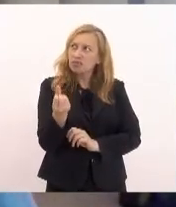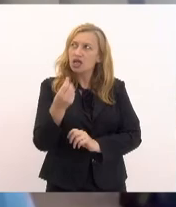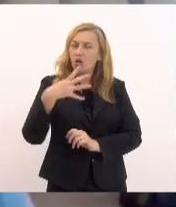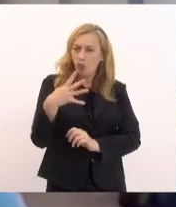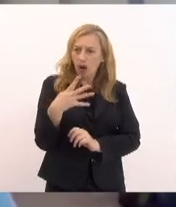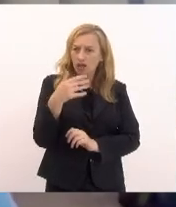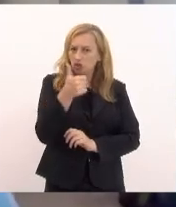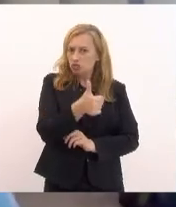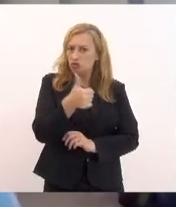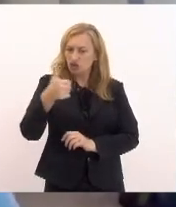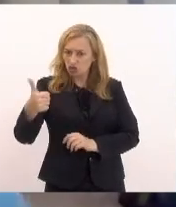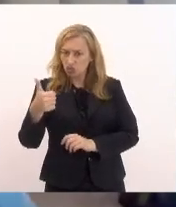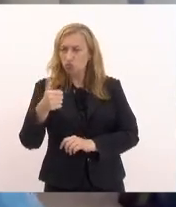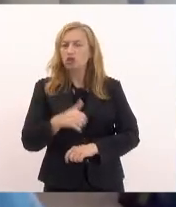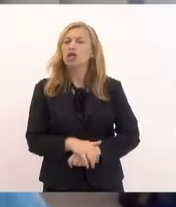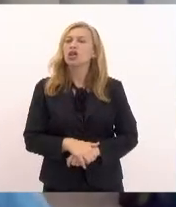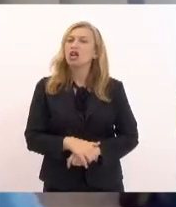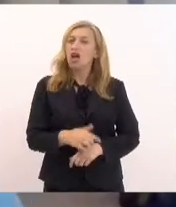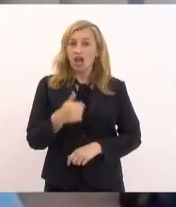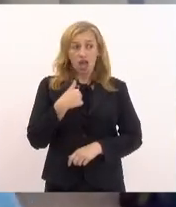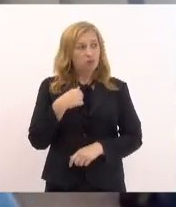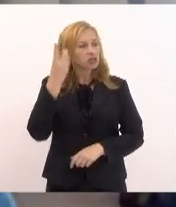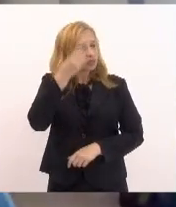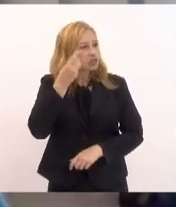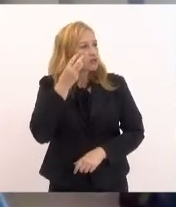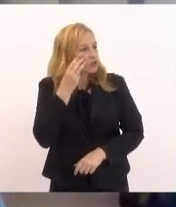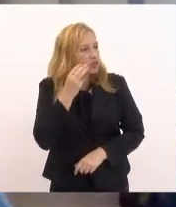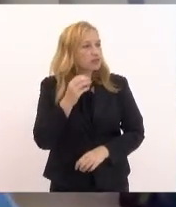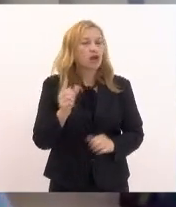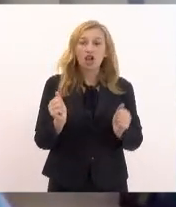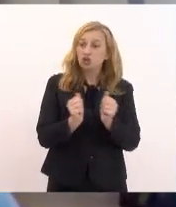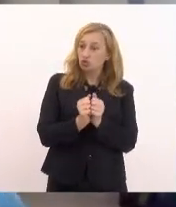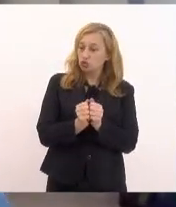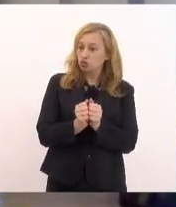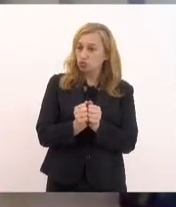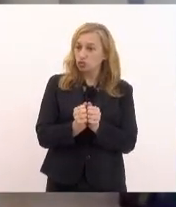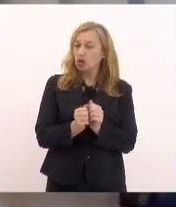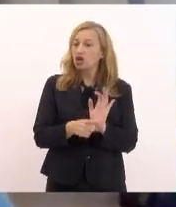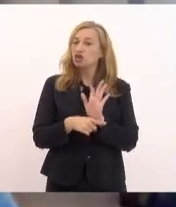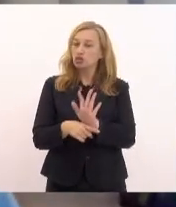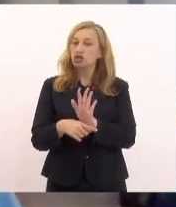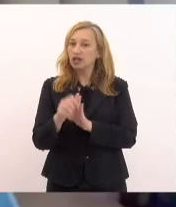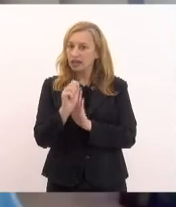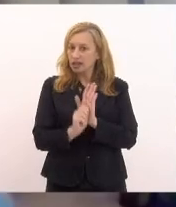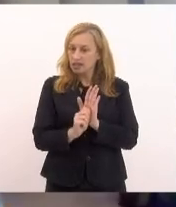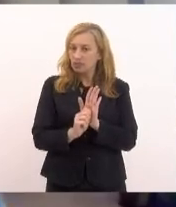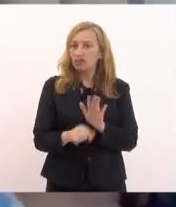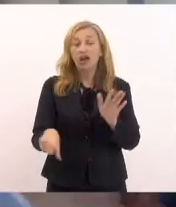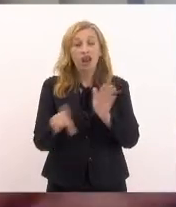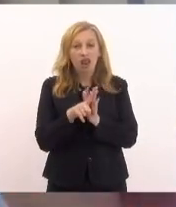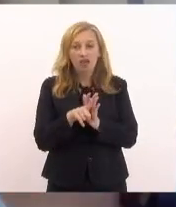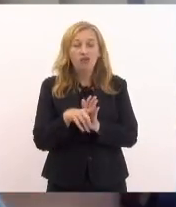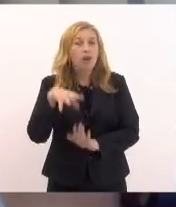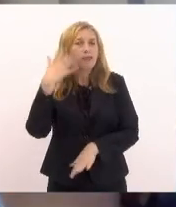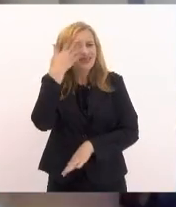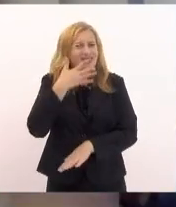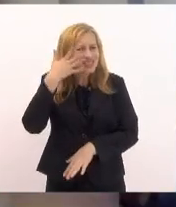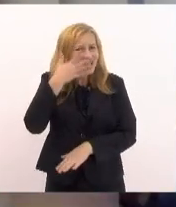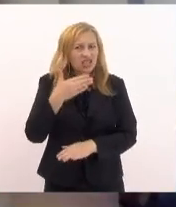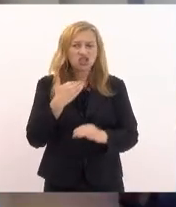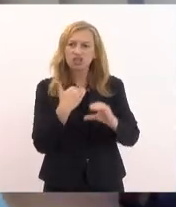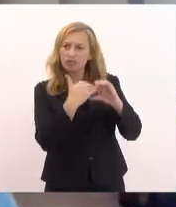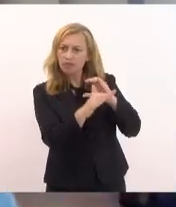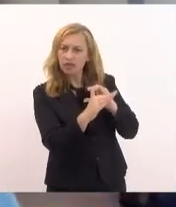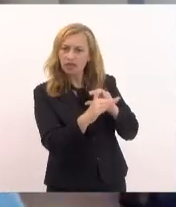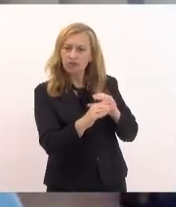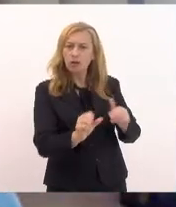9364, 2021, que eu e o deputado Valdeque Carneiro contribuímos muito com a redação dessa lei. Foi uma mensagem encaminhada pelo